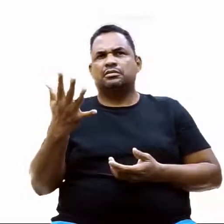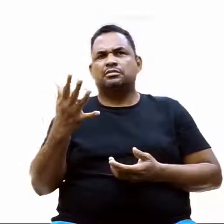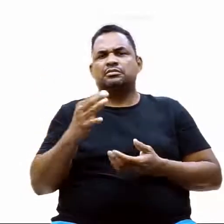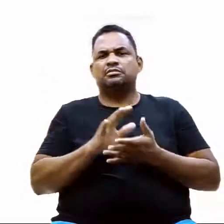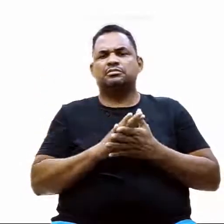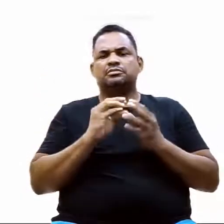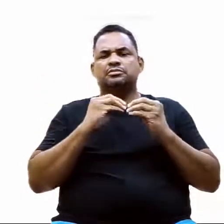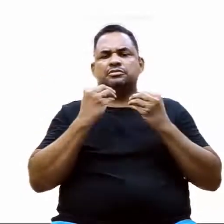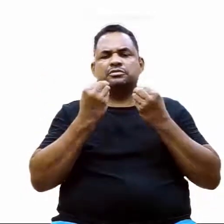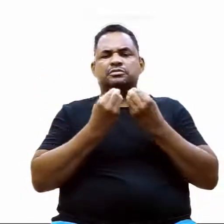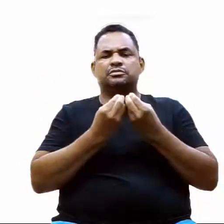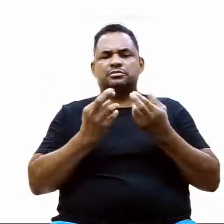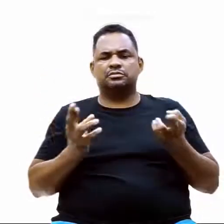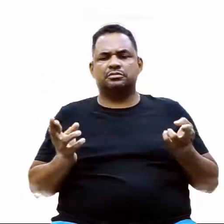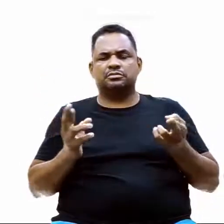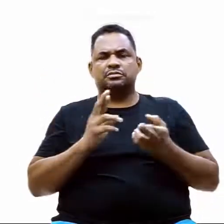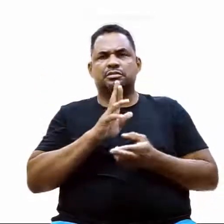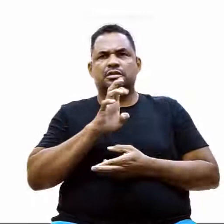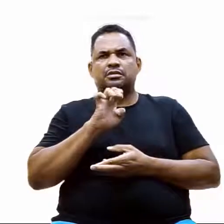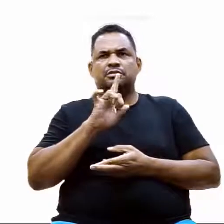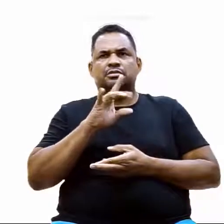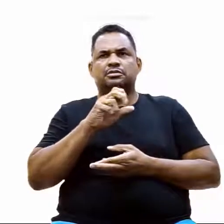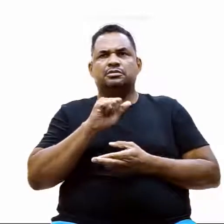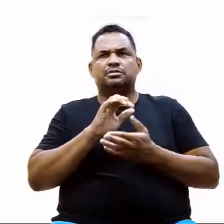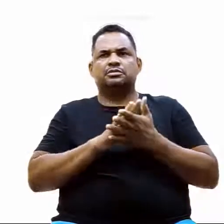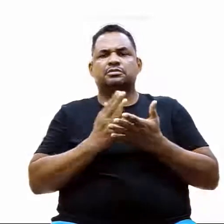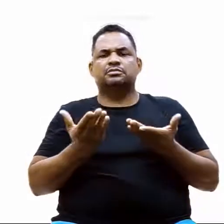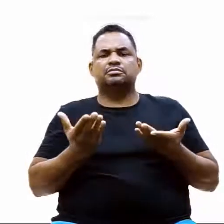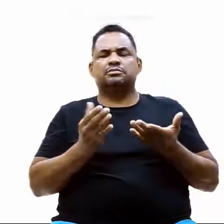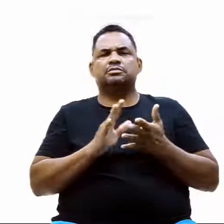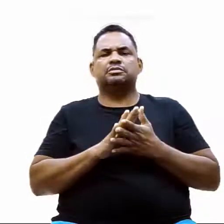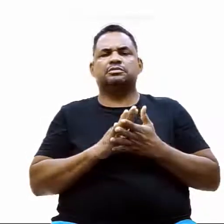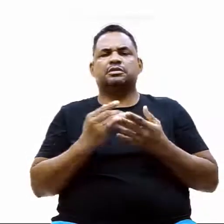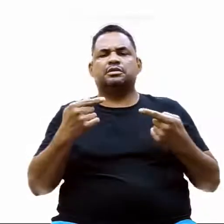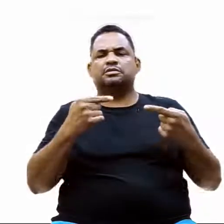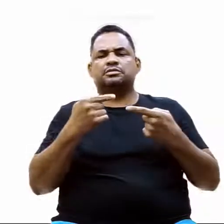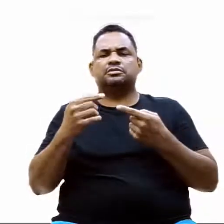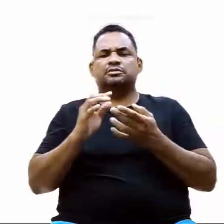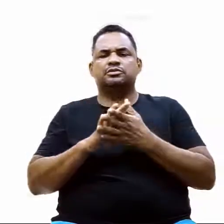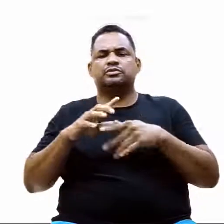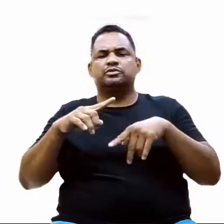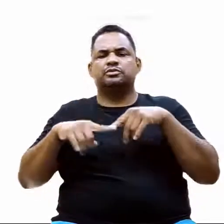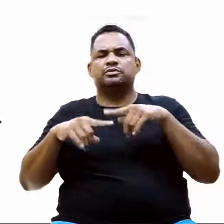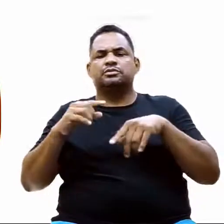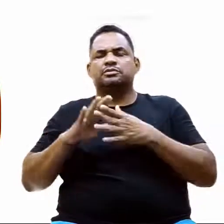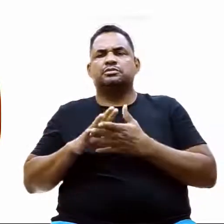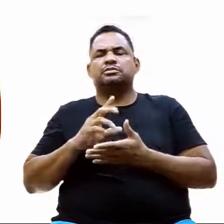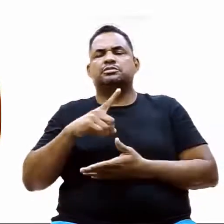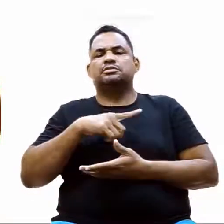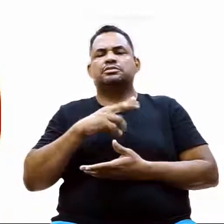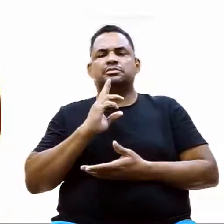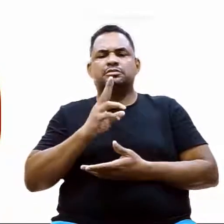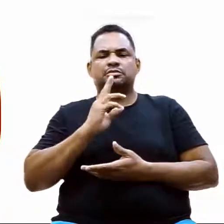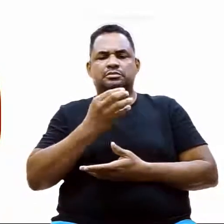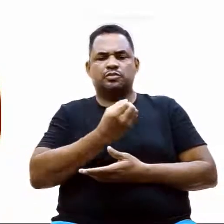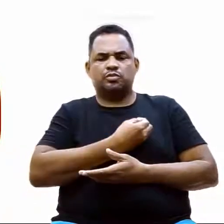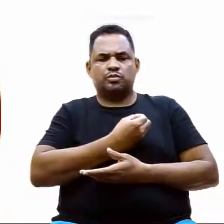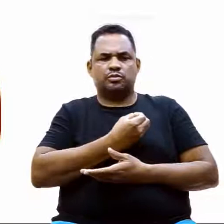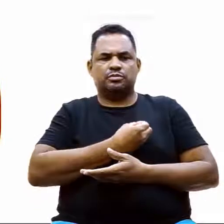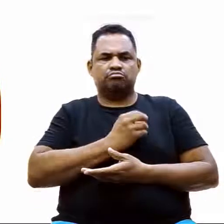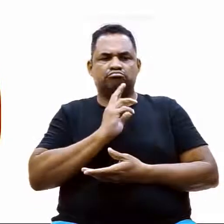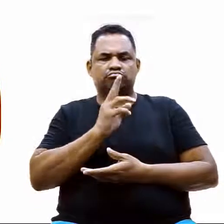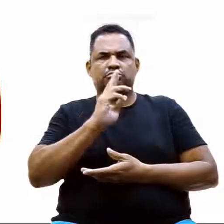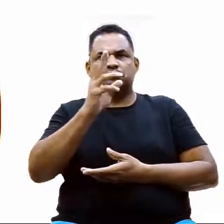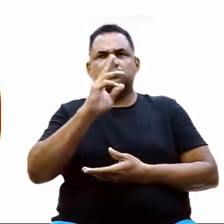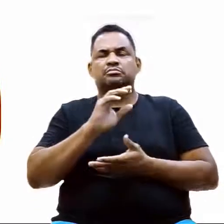substâncias reagentes, você, ao relacionar com a de produto, você vai ter sempre um valor constante. Isso é o